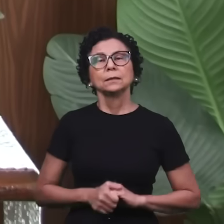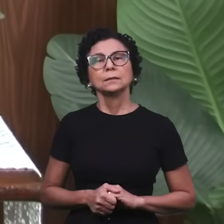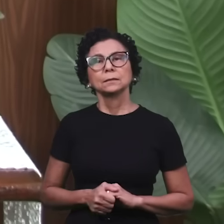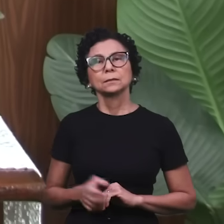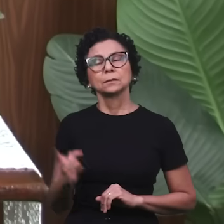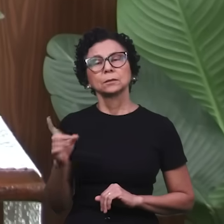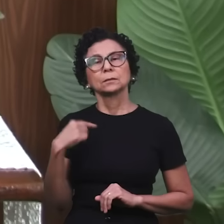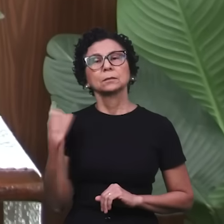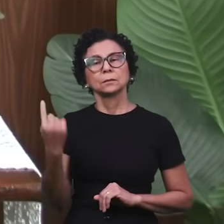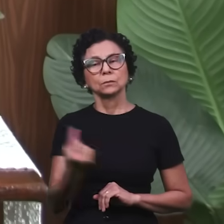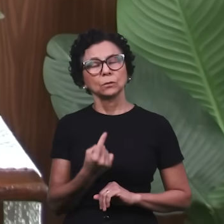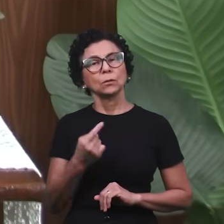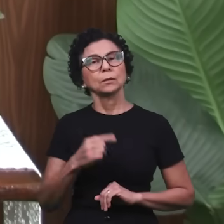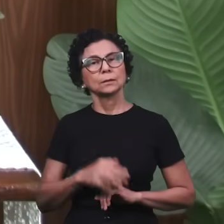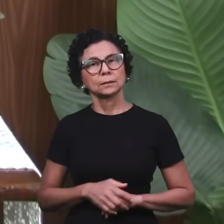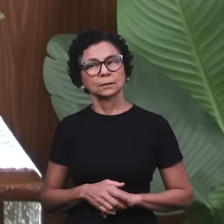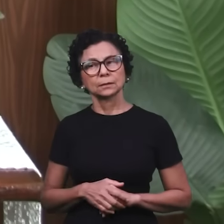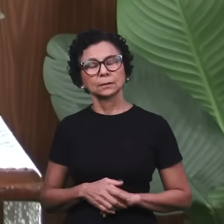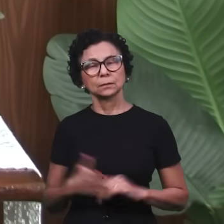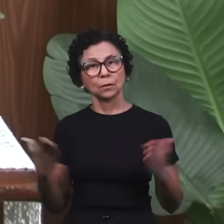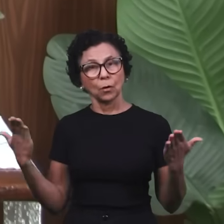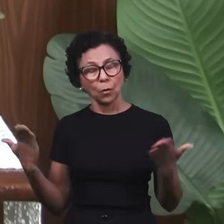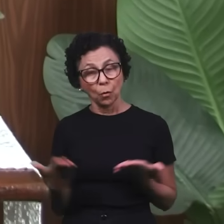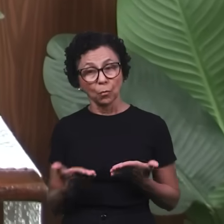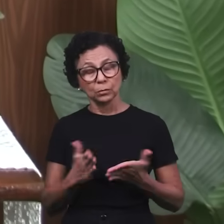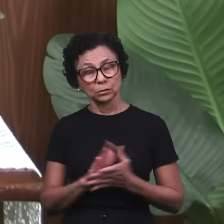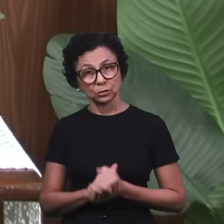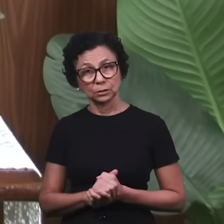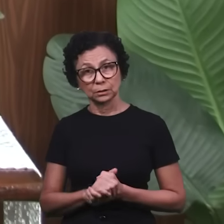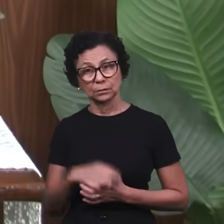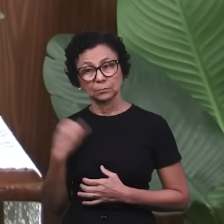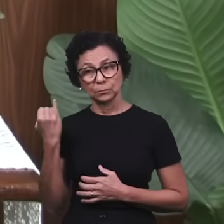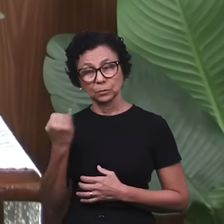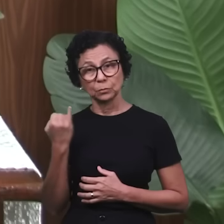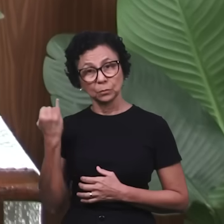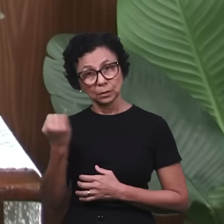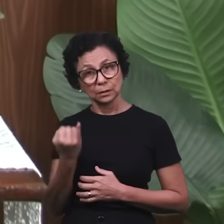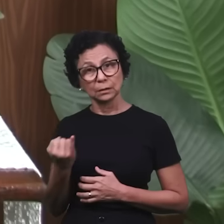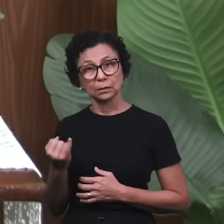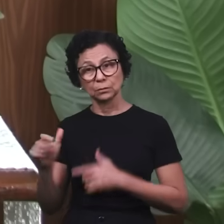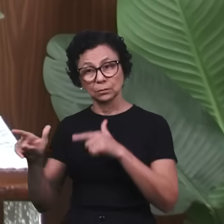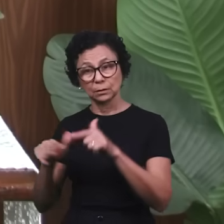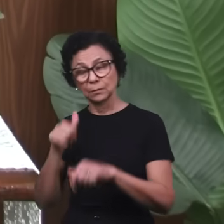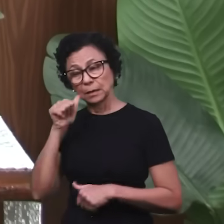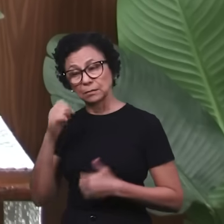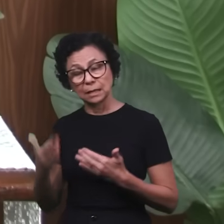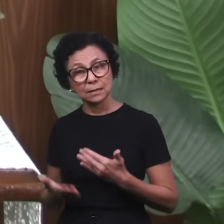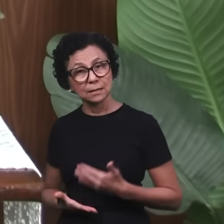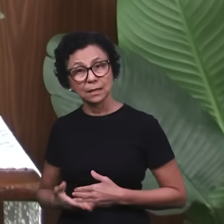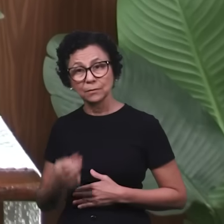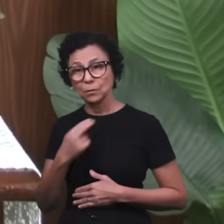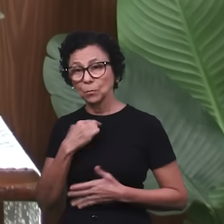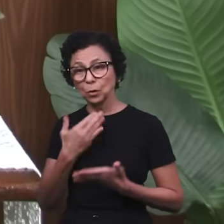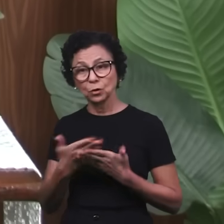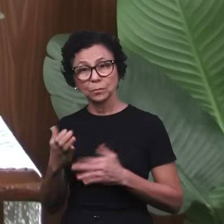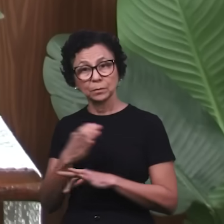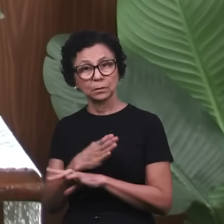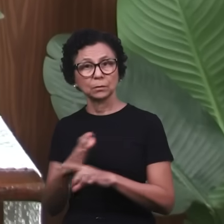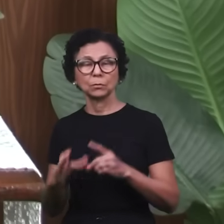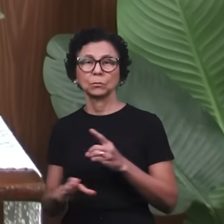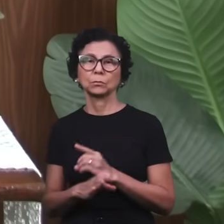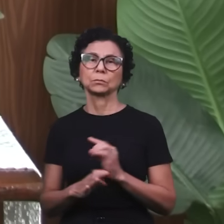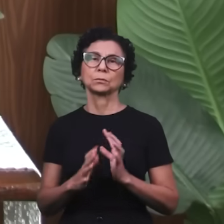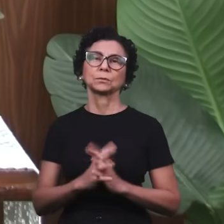esse trabalho. E Pedro fazendo-as sair, vejam só para nós aqui os recursos que o Senhor coloca à